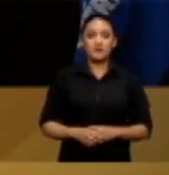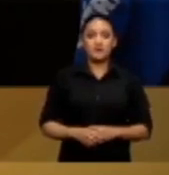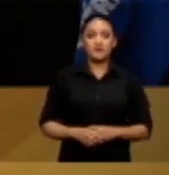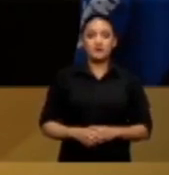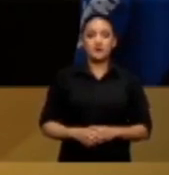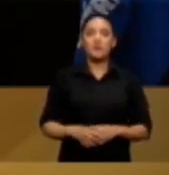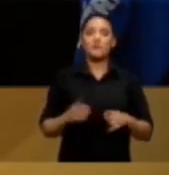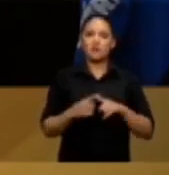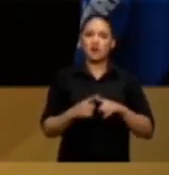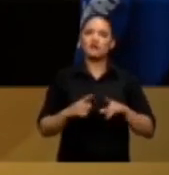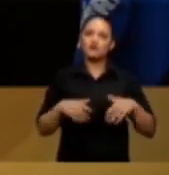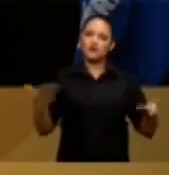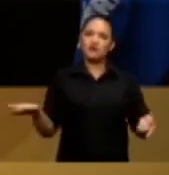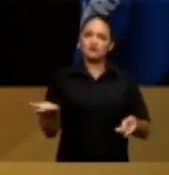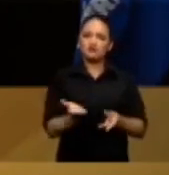sido impetrado